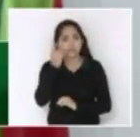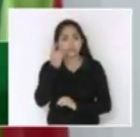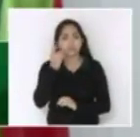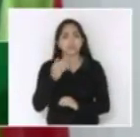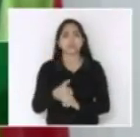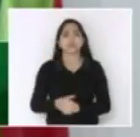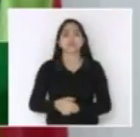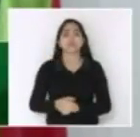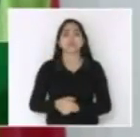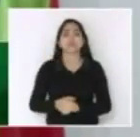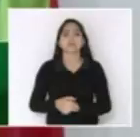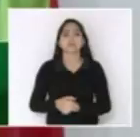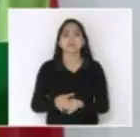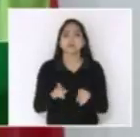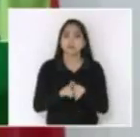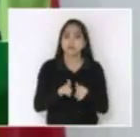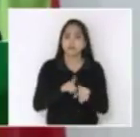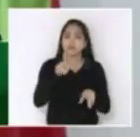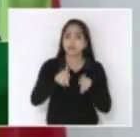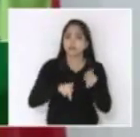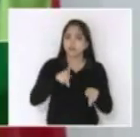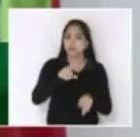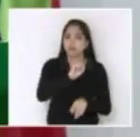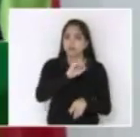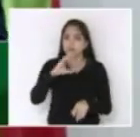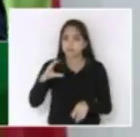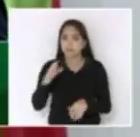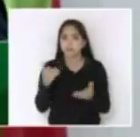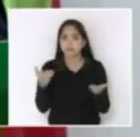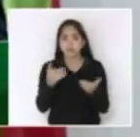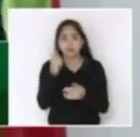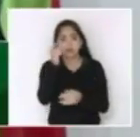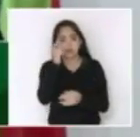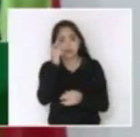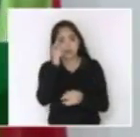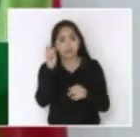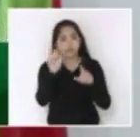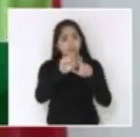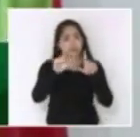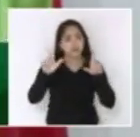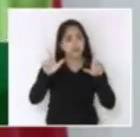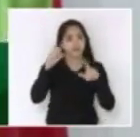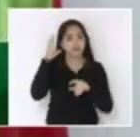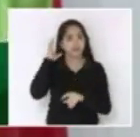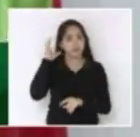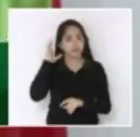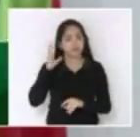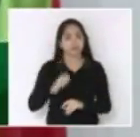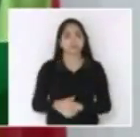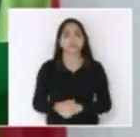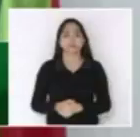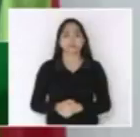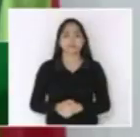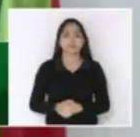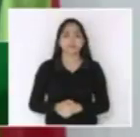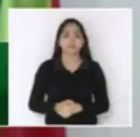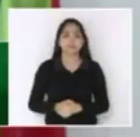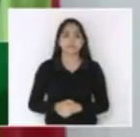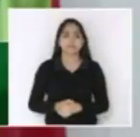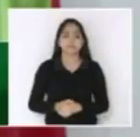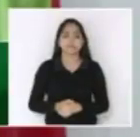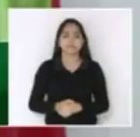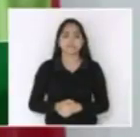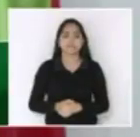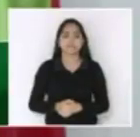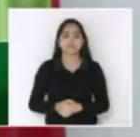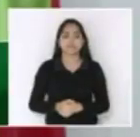saudar a população catarinense que nos acompanha via TV AL e também Rádio Digital. E, ao mesmo tempo,